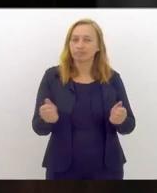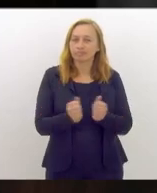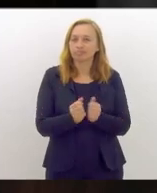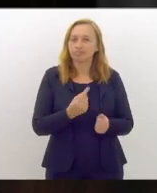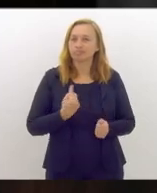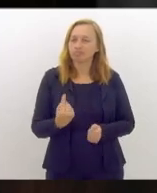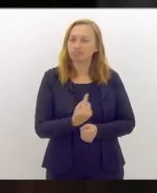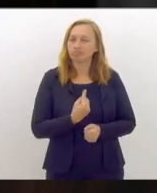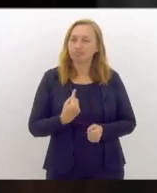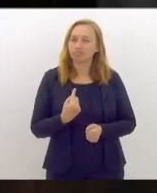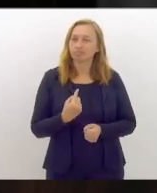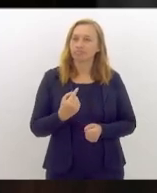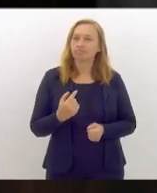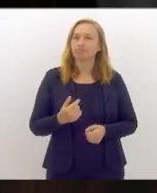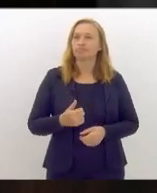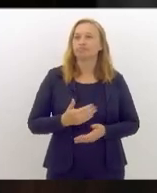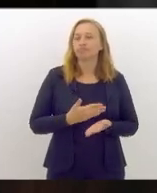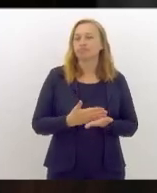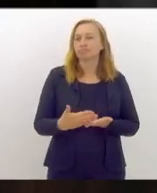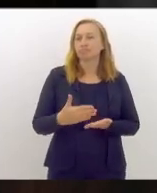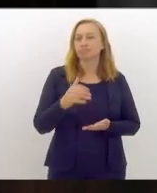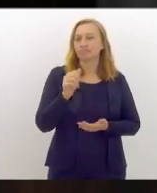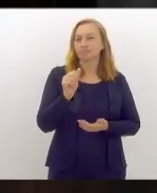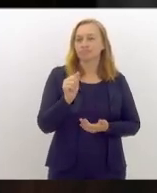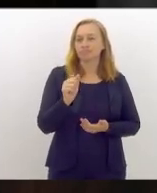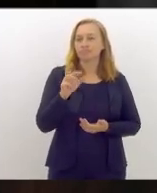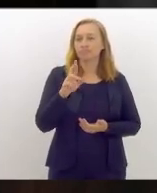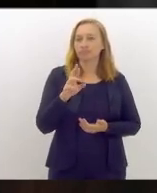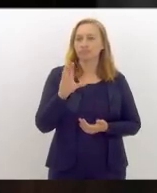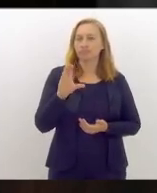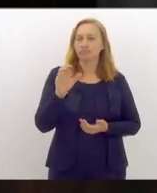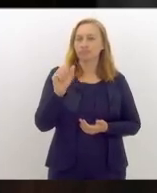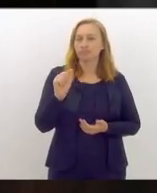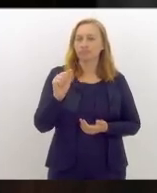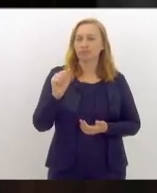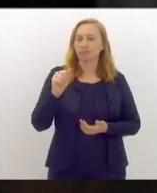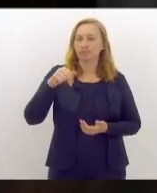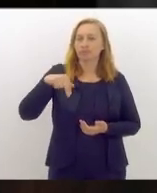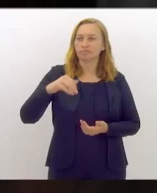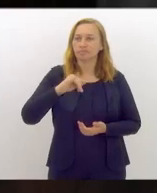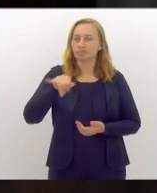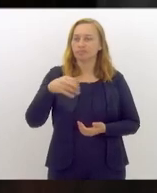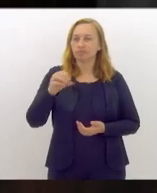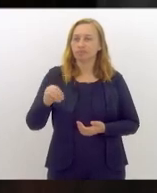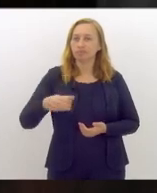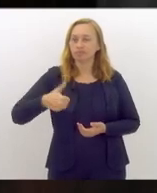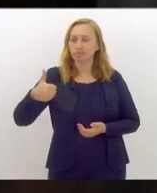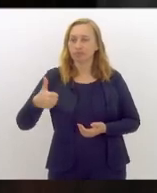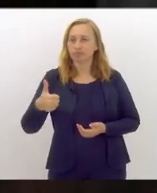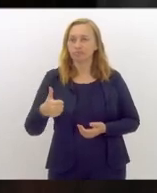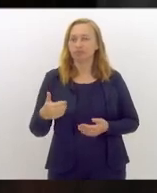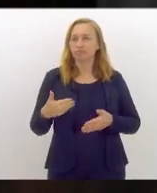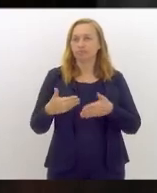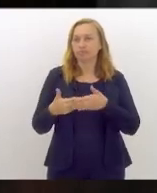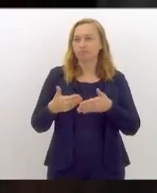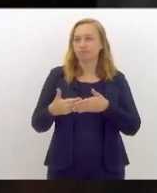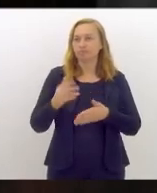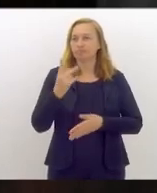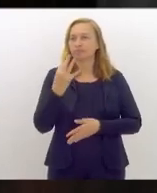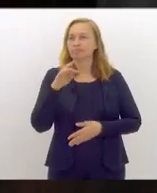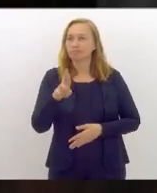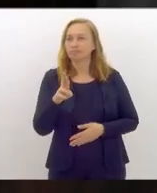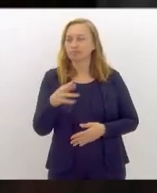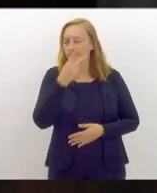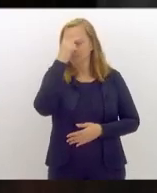desde do Arcanjo 1 né a gente fiquei muito próximo do Heitor é